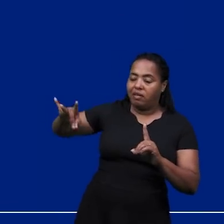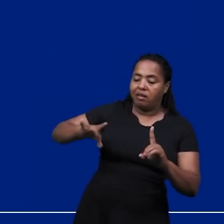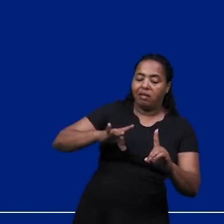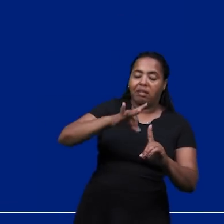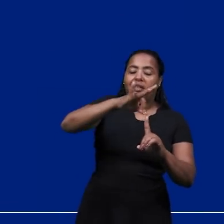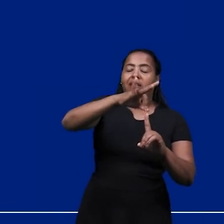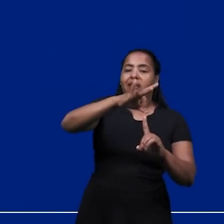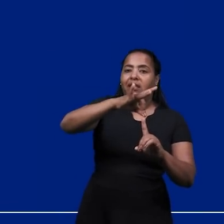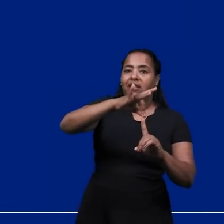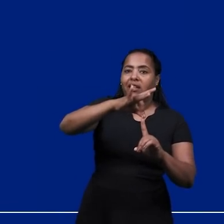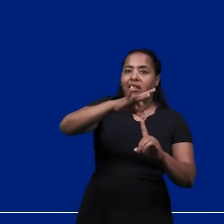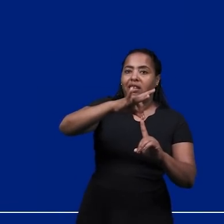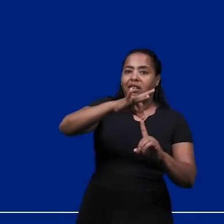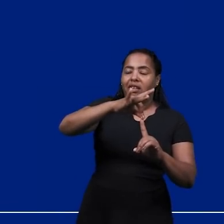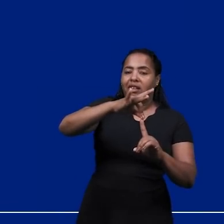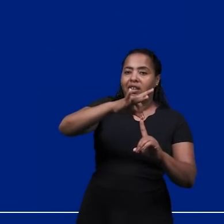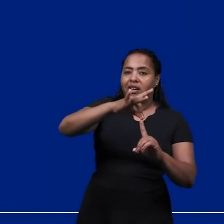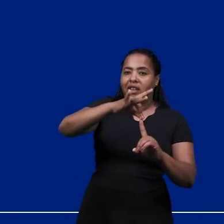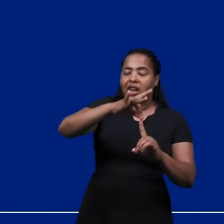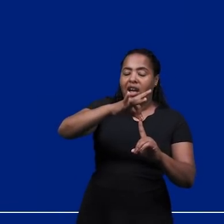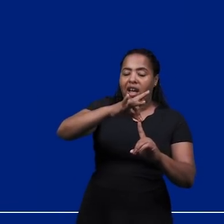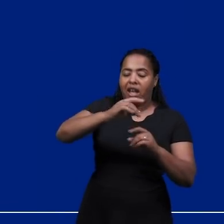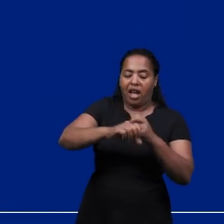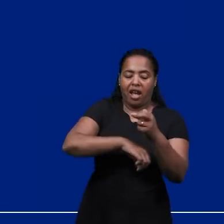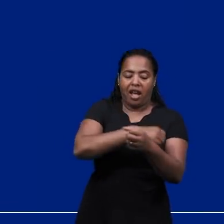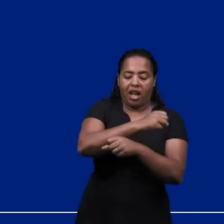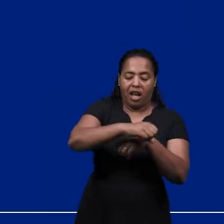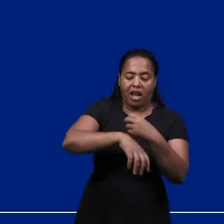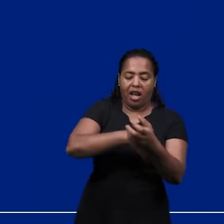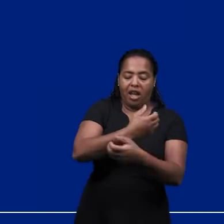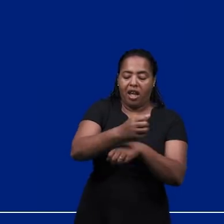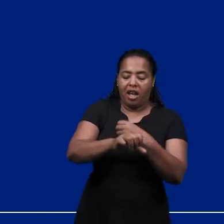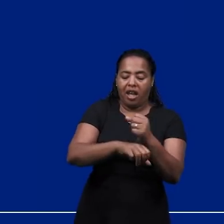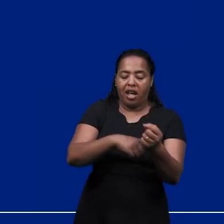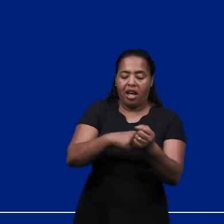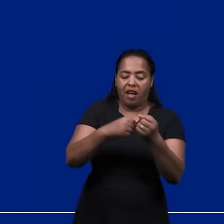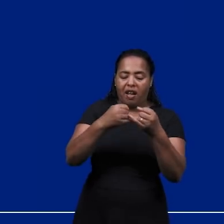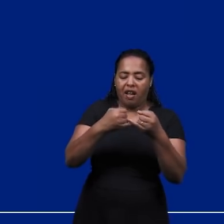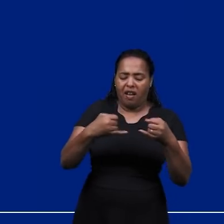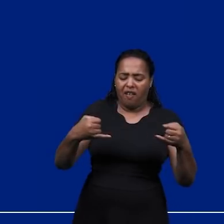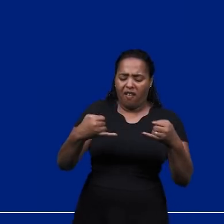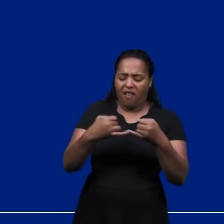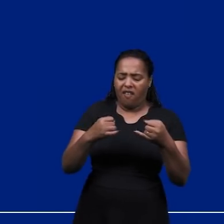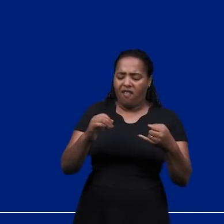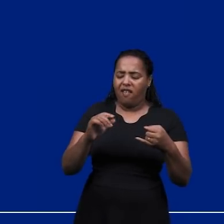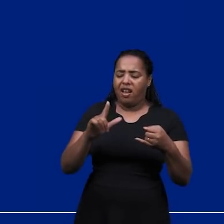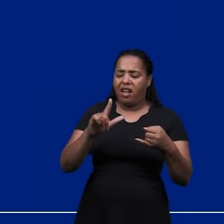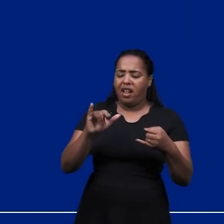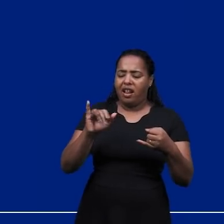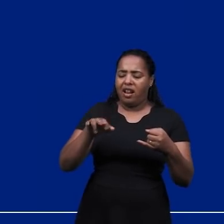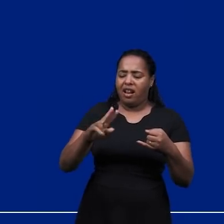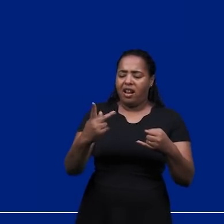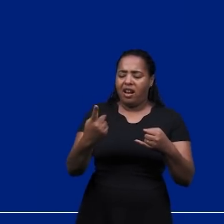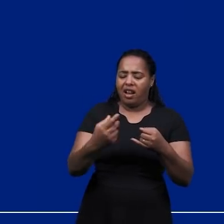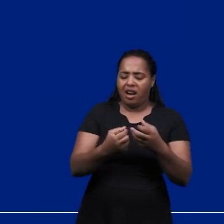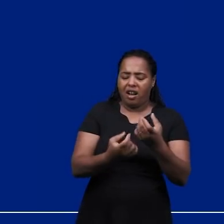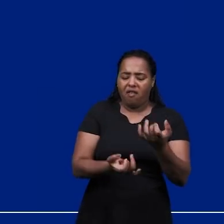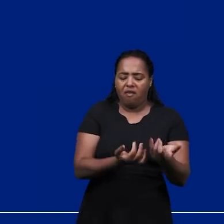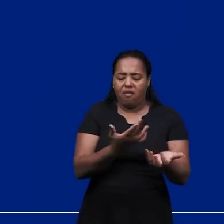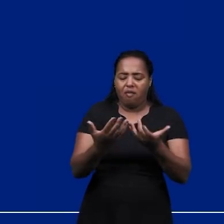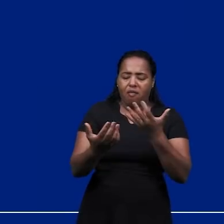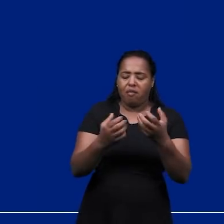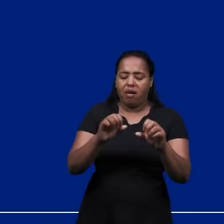apossou dele, e as cordas que ele tinha nos braços se tornaram como fios de linho que estão queimados, e as